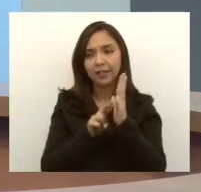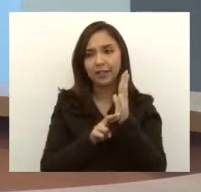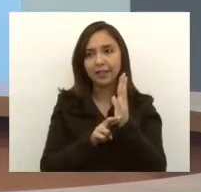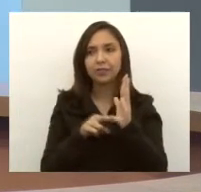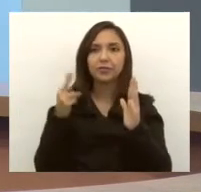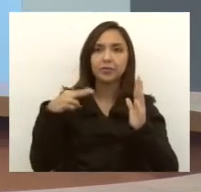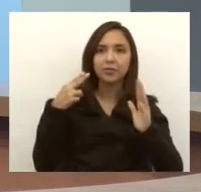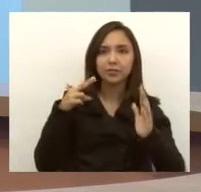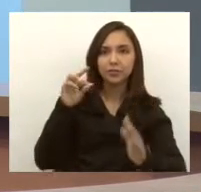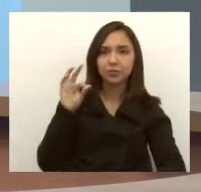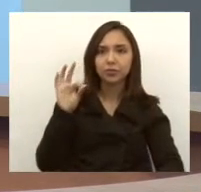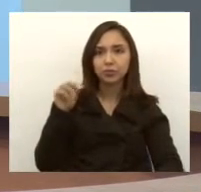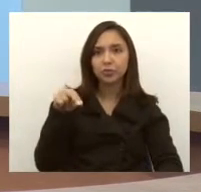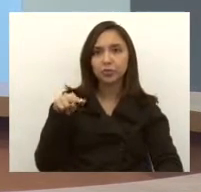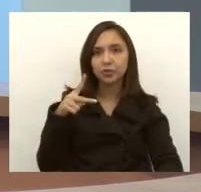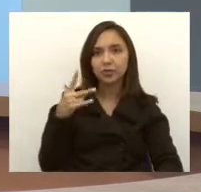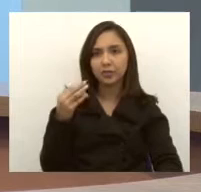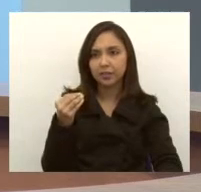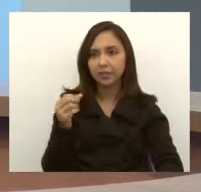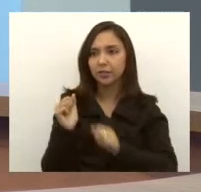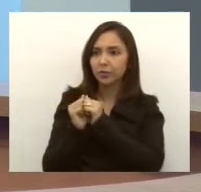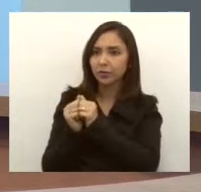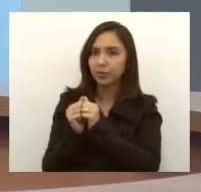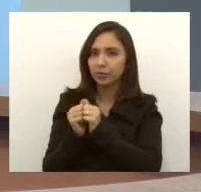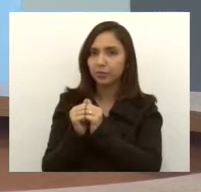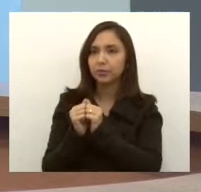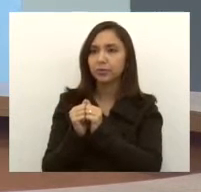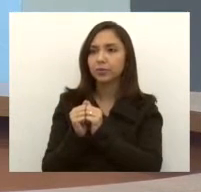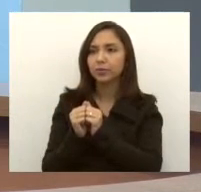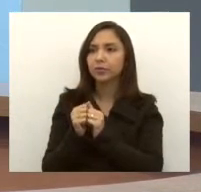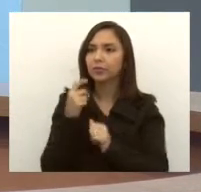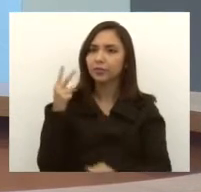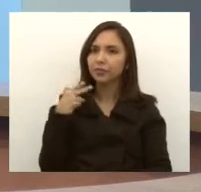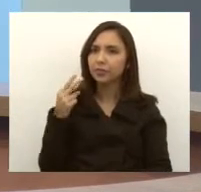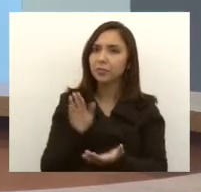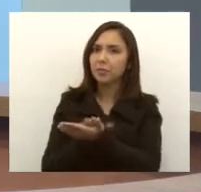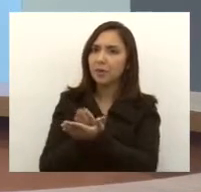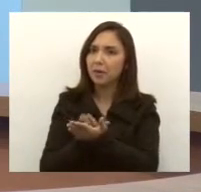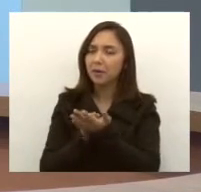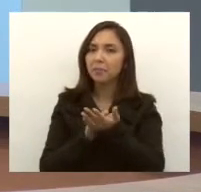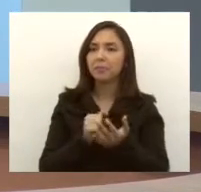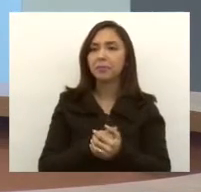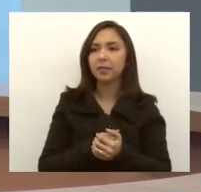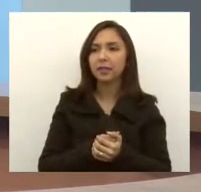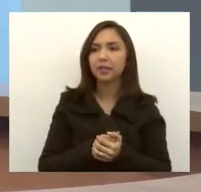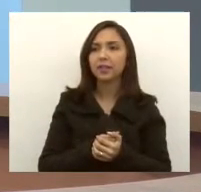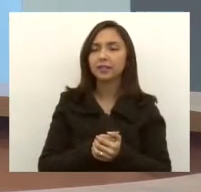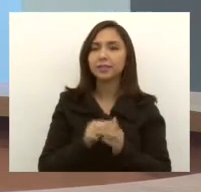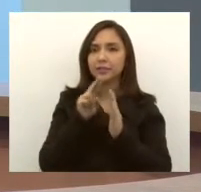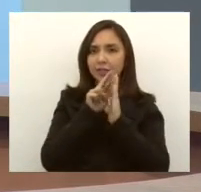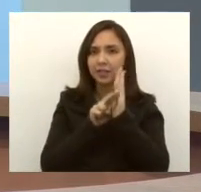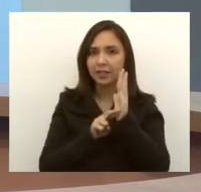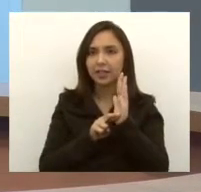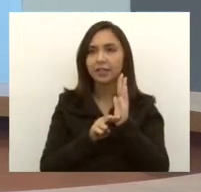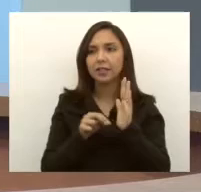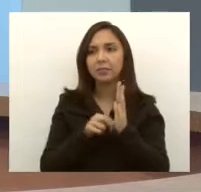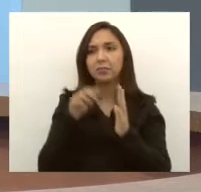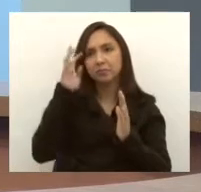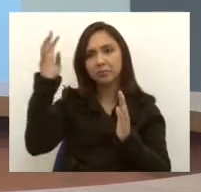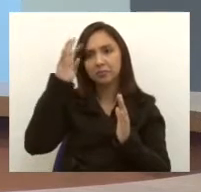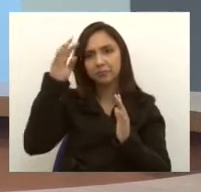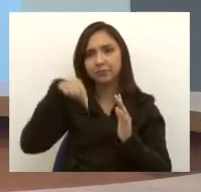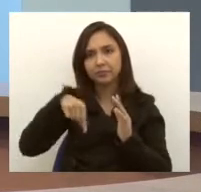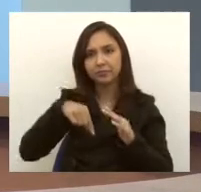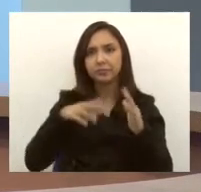pelo vereador Toninho Magalhães. Eu estava ali ao lado dele conversando, eu dizia, vereador, parabéns pelo seu requerimento, né? Eu imagino que